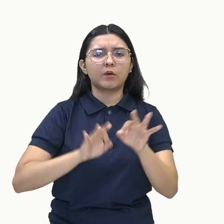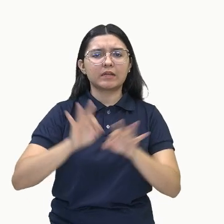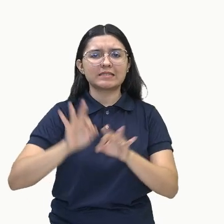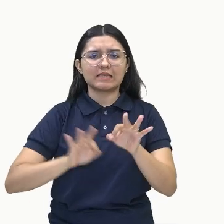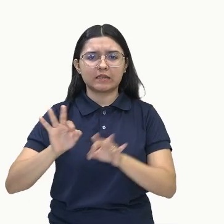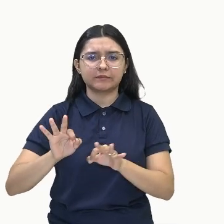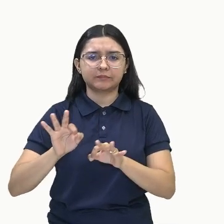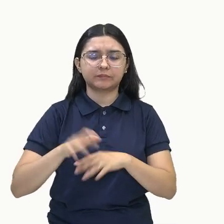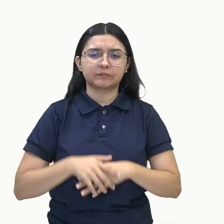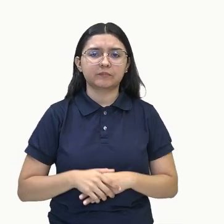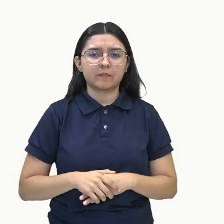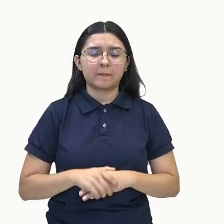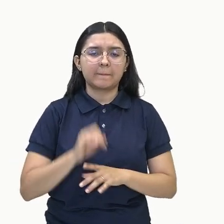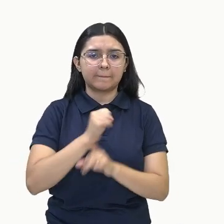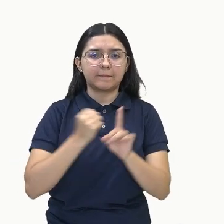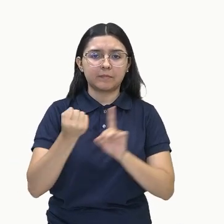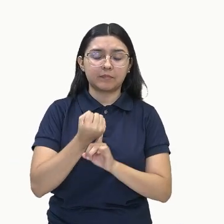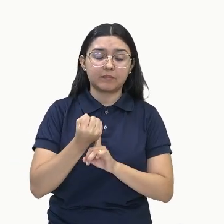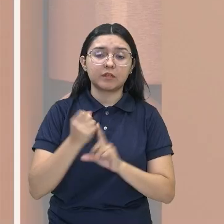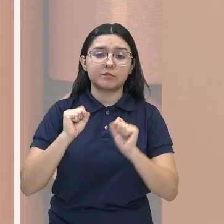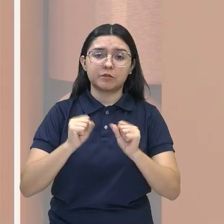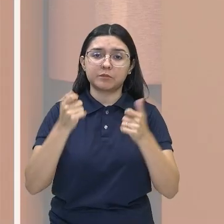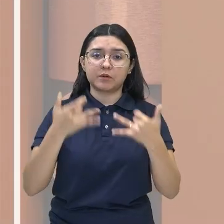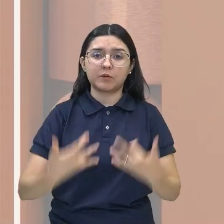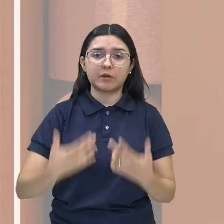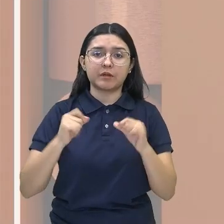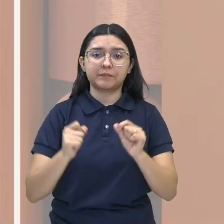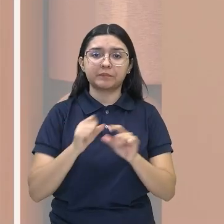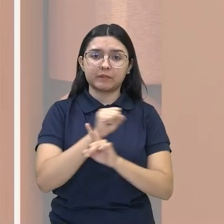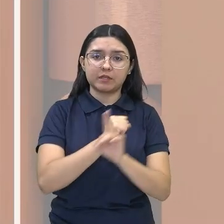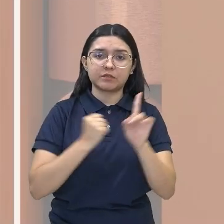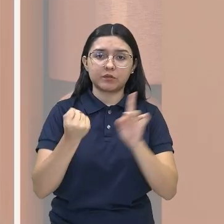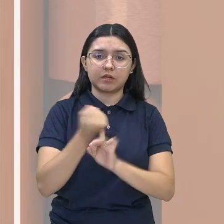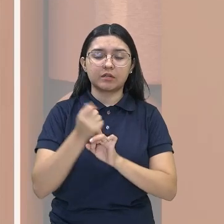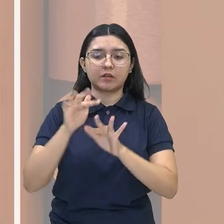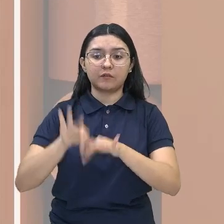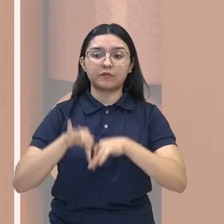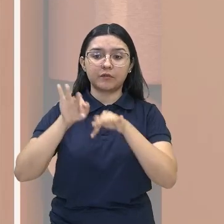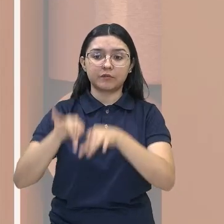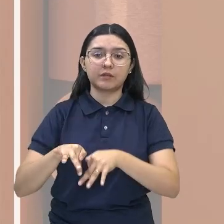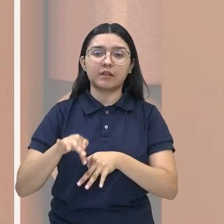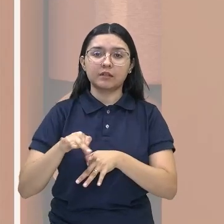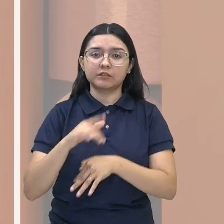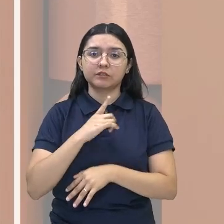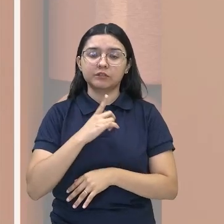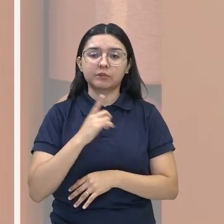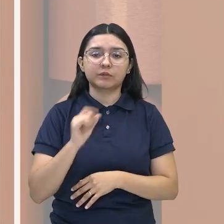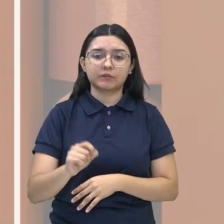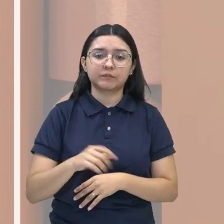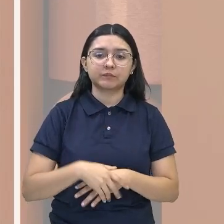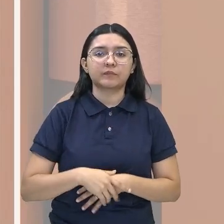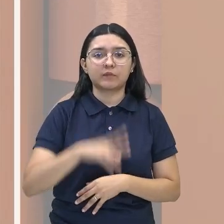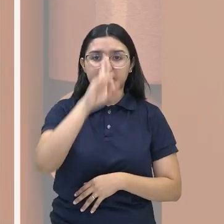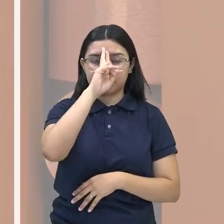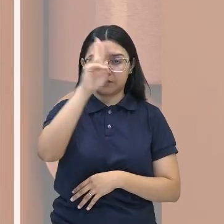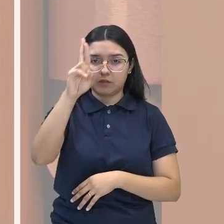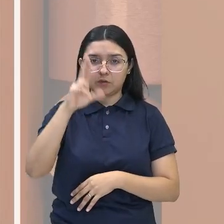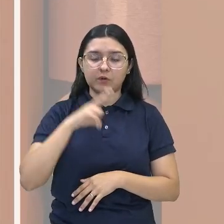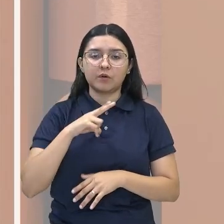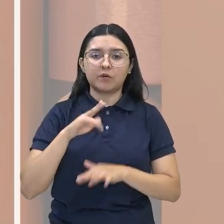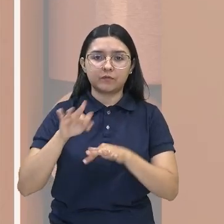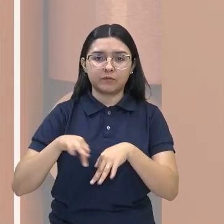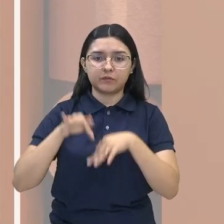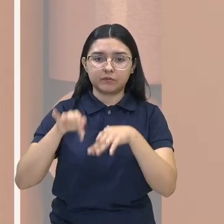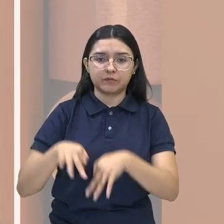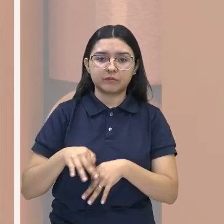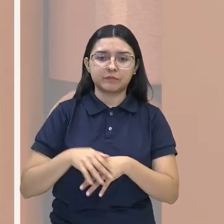A gente pode dizer, a grosso modo, que a sociedade feudal era dividida entre o senhor feudal, ou